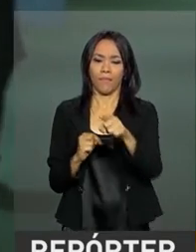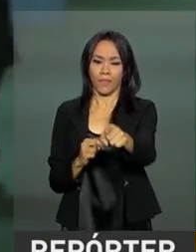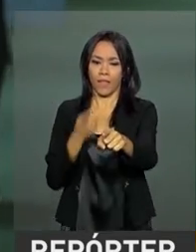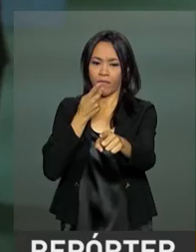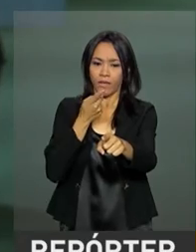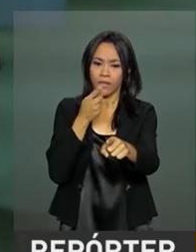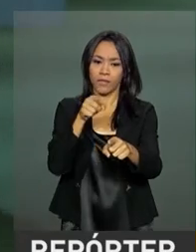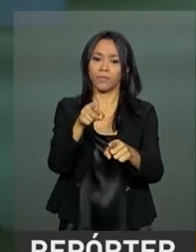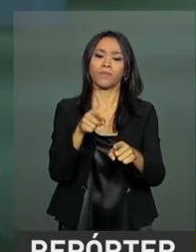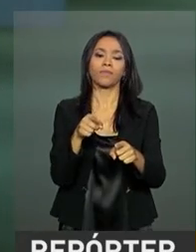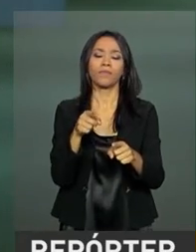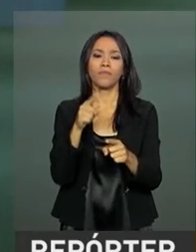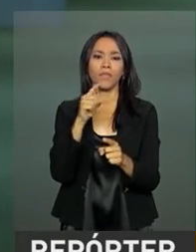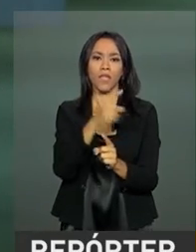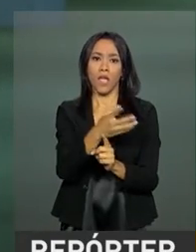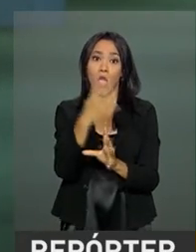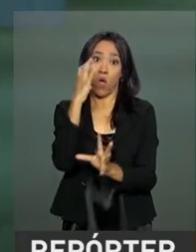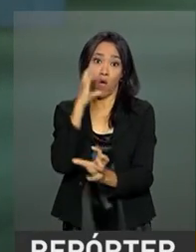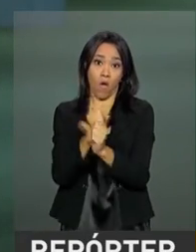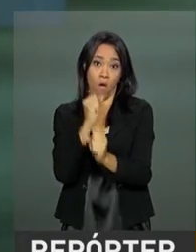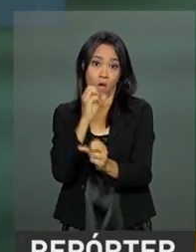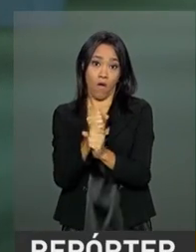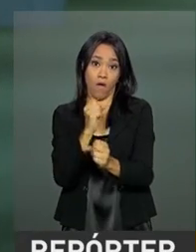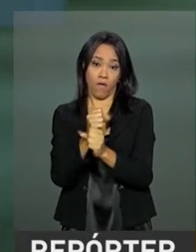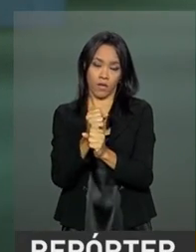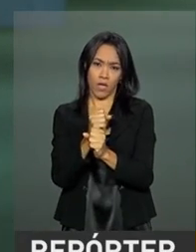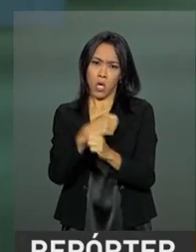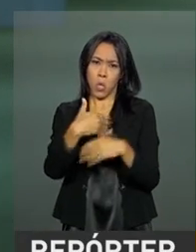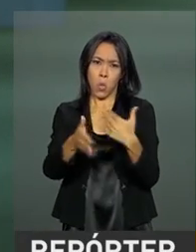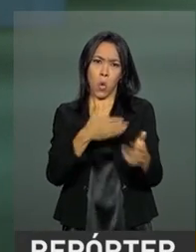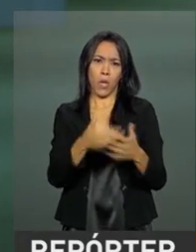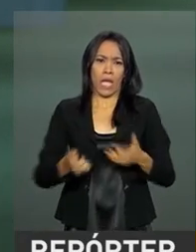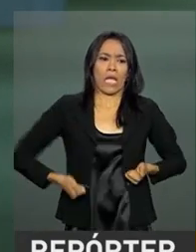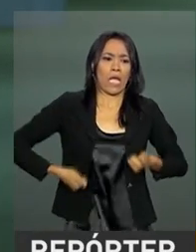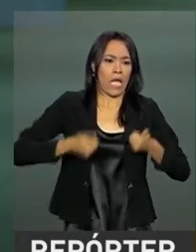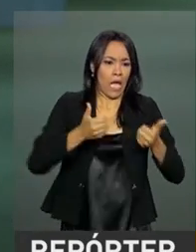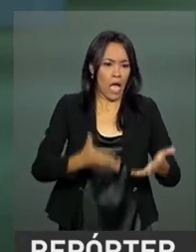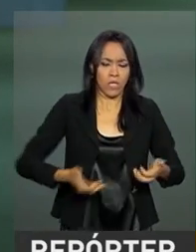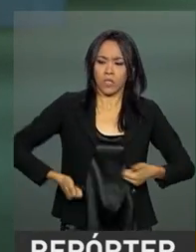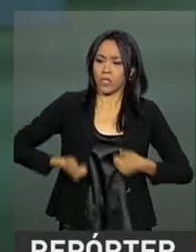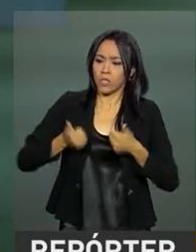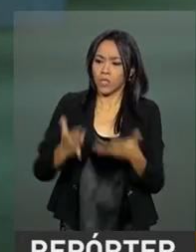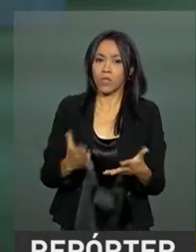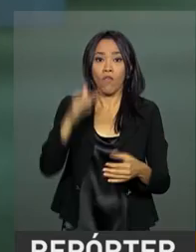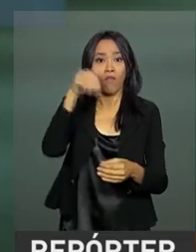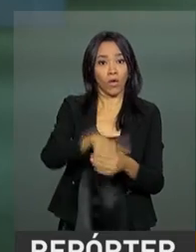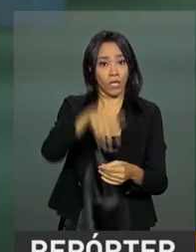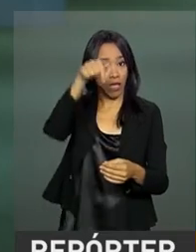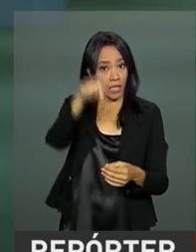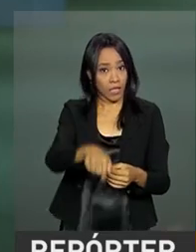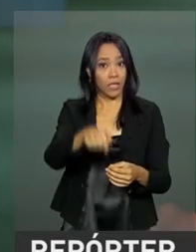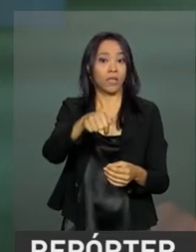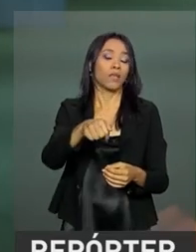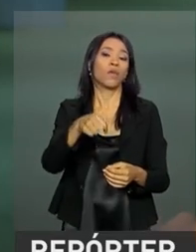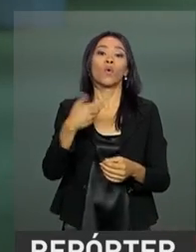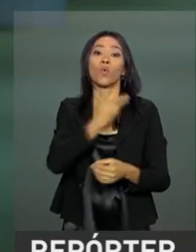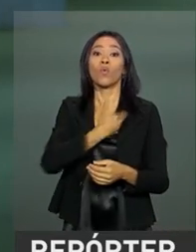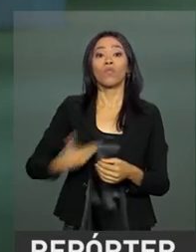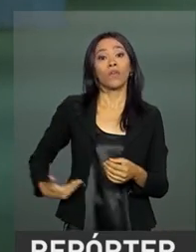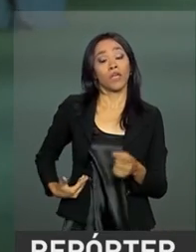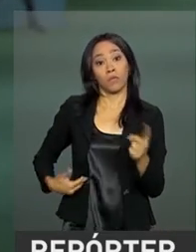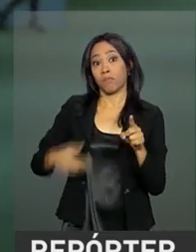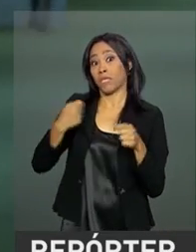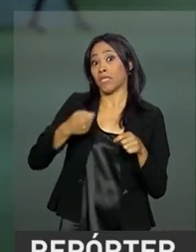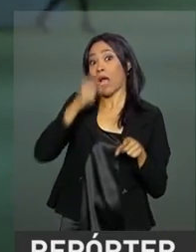vem o financeiro. Qualquer despesa primária que for votada nesta casa, o que o governo mandar, vai ter que